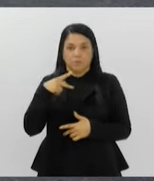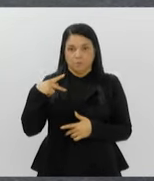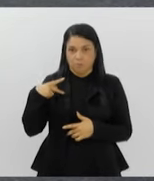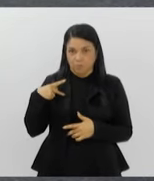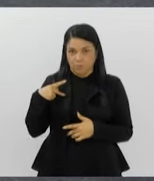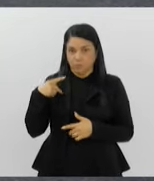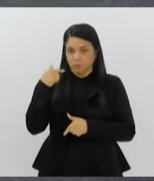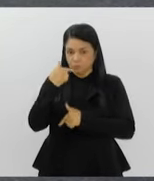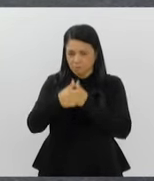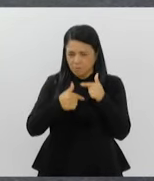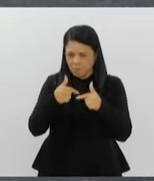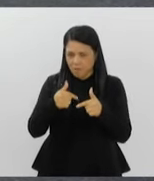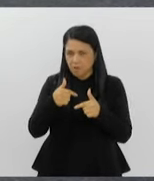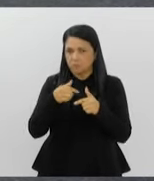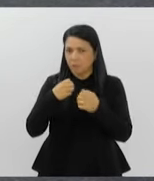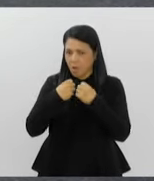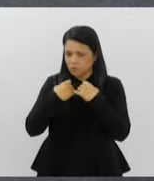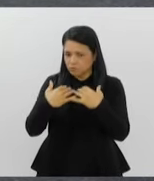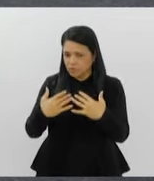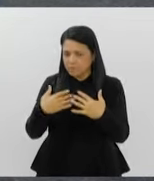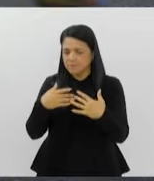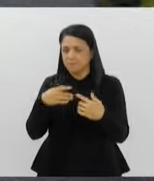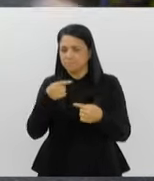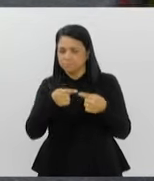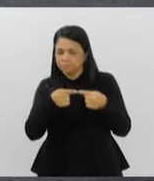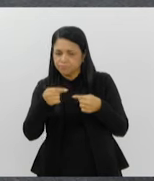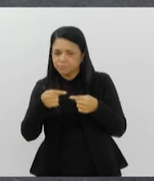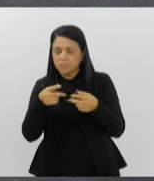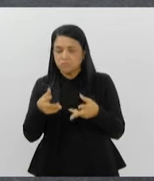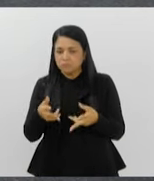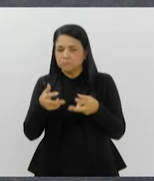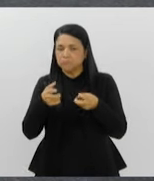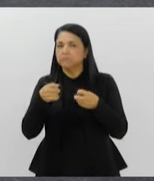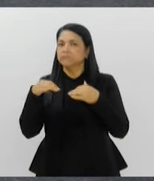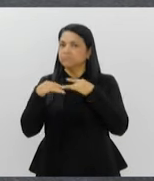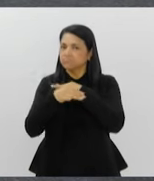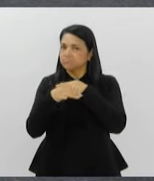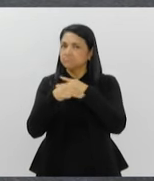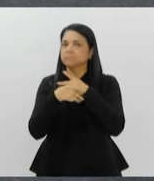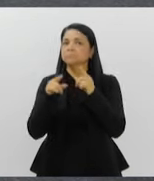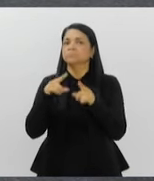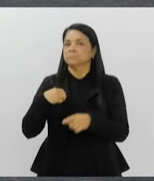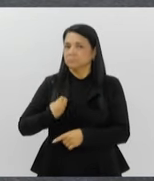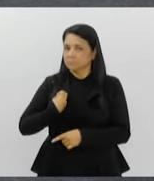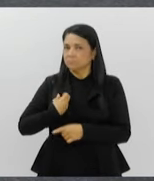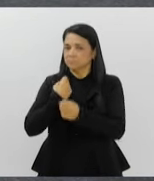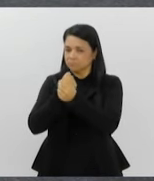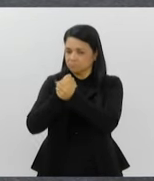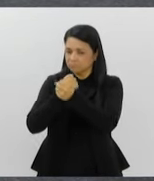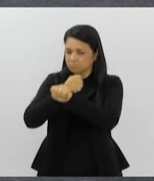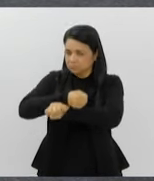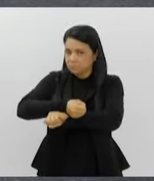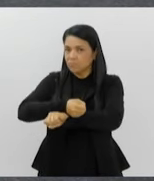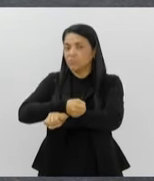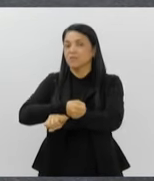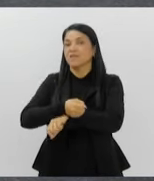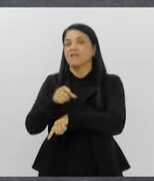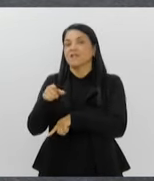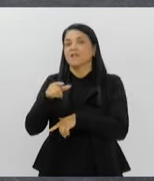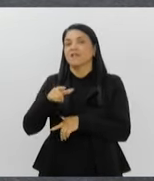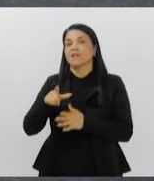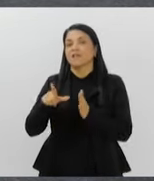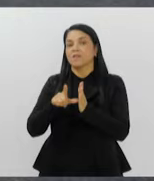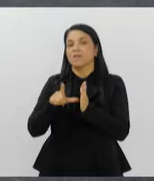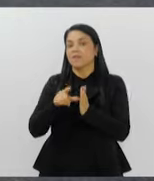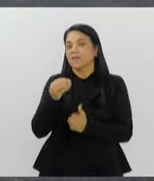gente observou que, no espaço urbano, ele também existe, em muitas lanchonetes que utilizam do